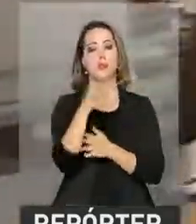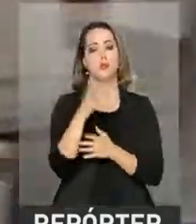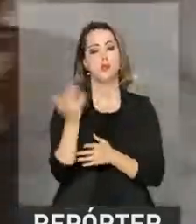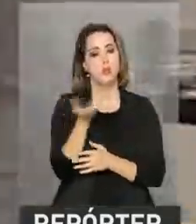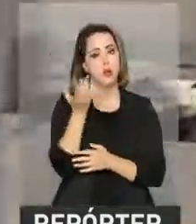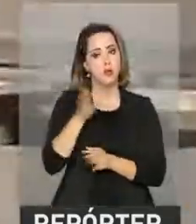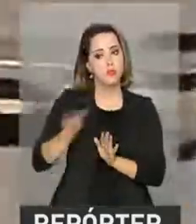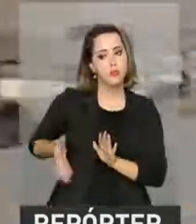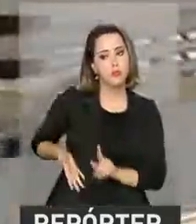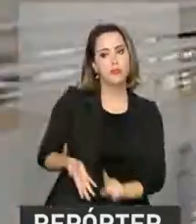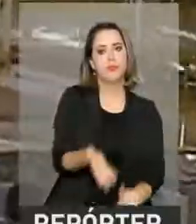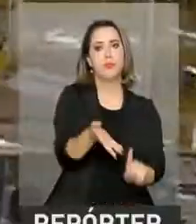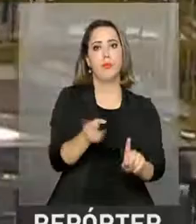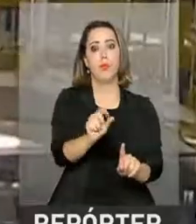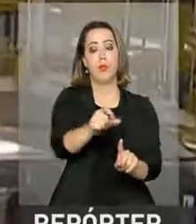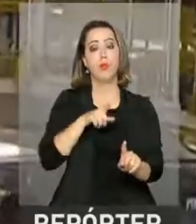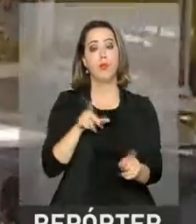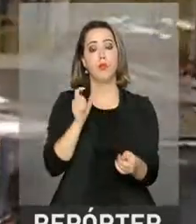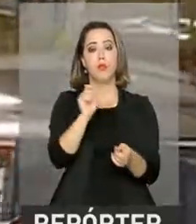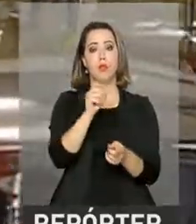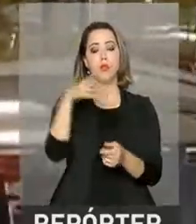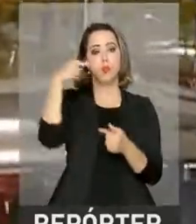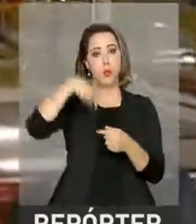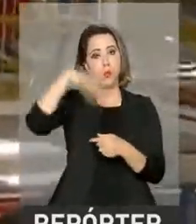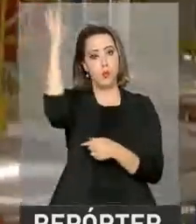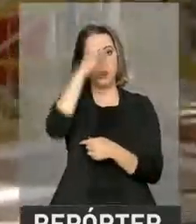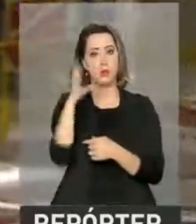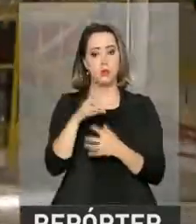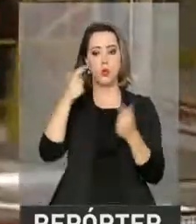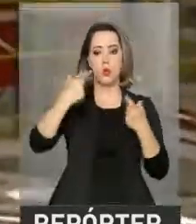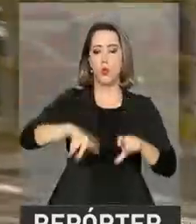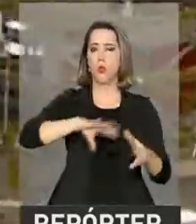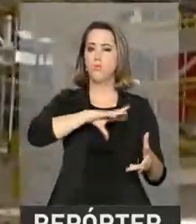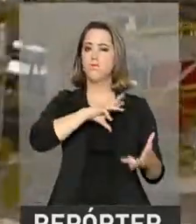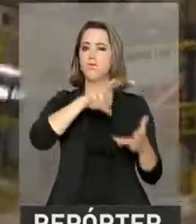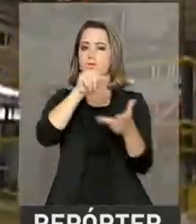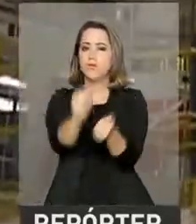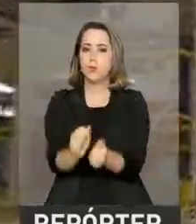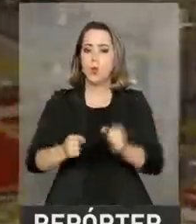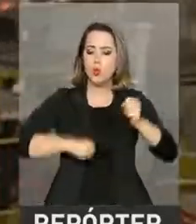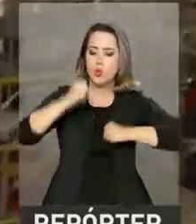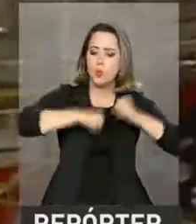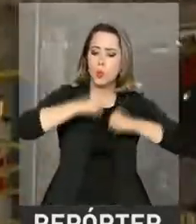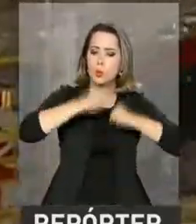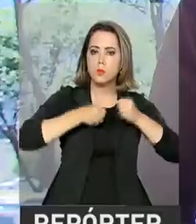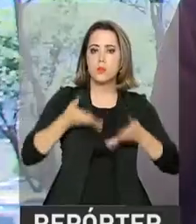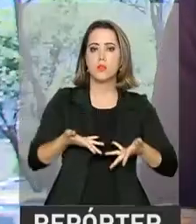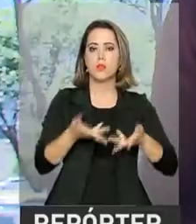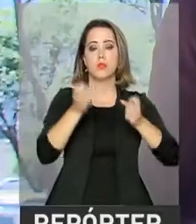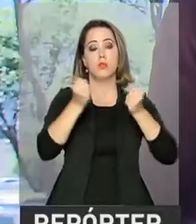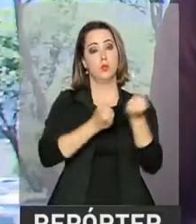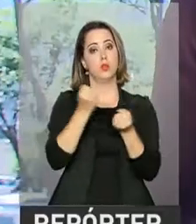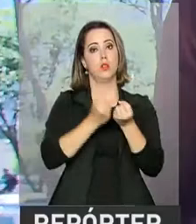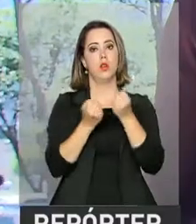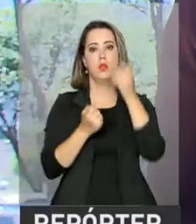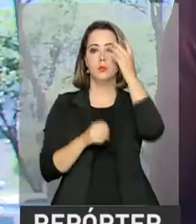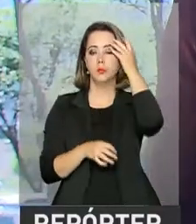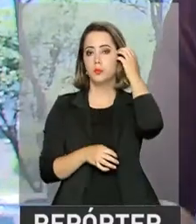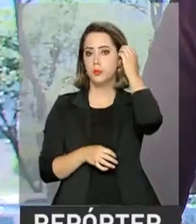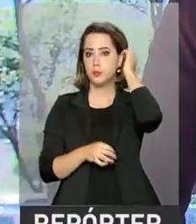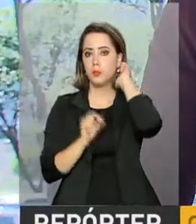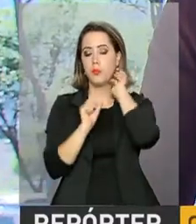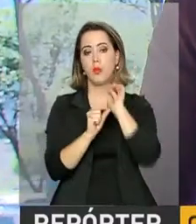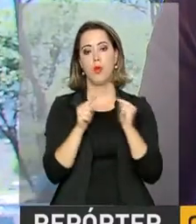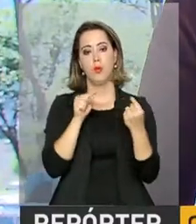o setor e tornar o Brasil um polo global de desenvolvimento e produção de veículos. O Rota 2030